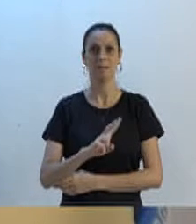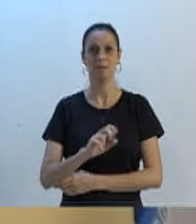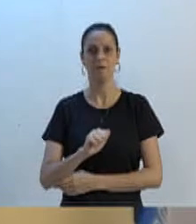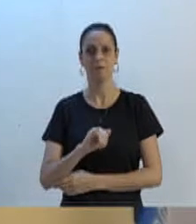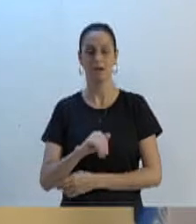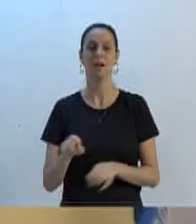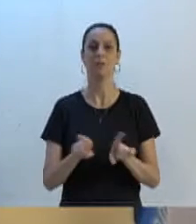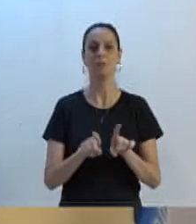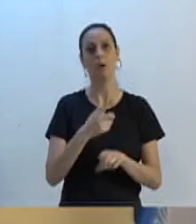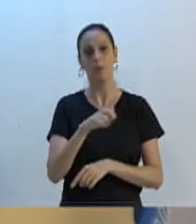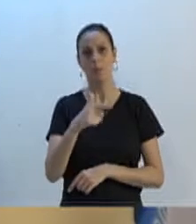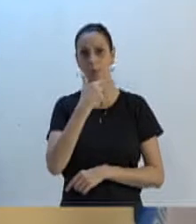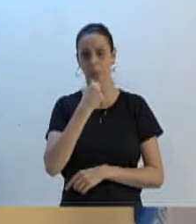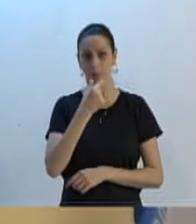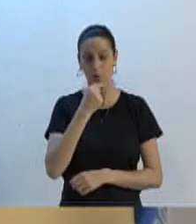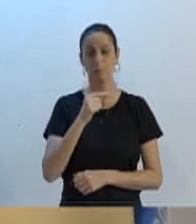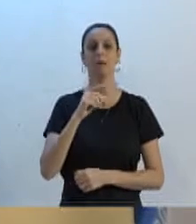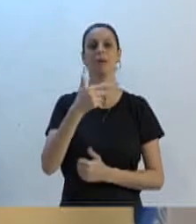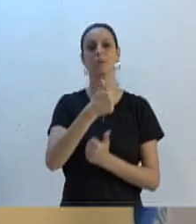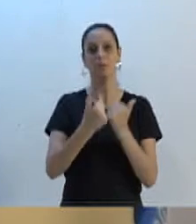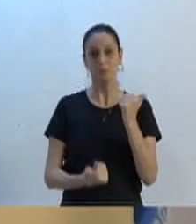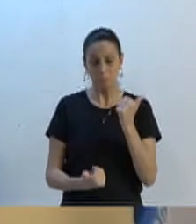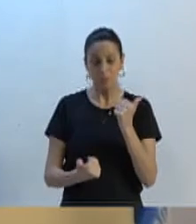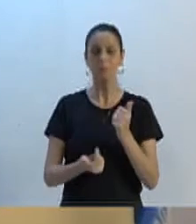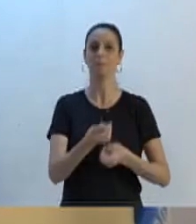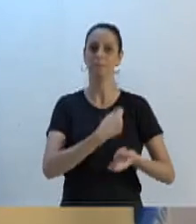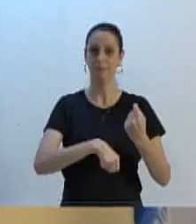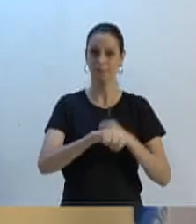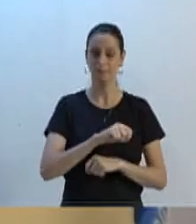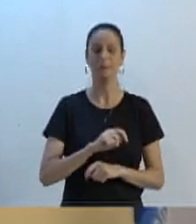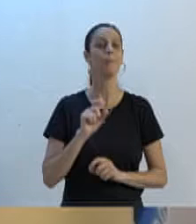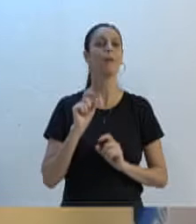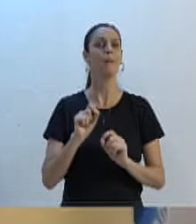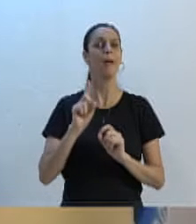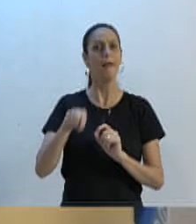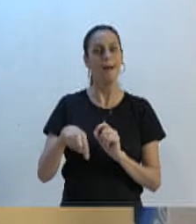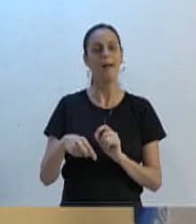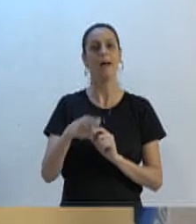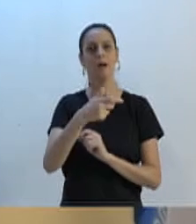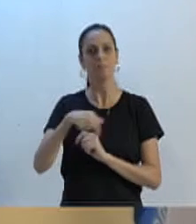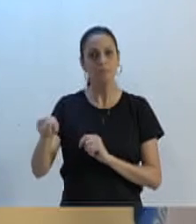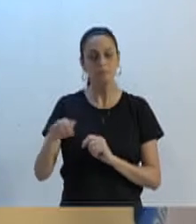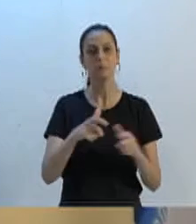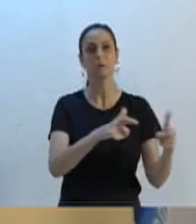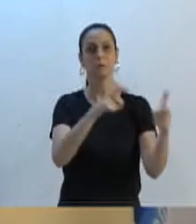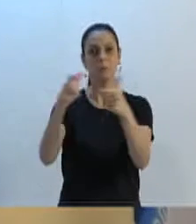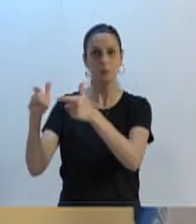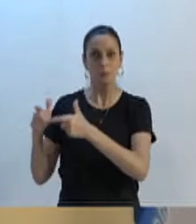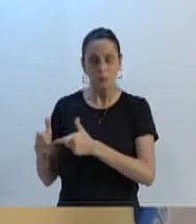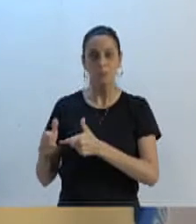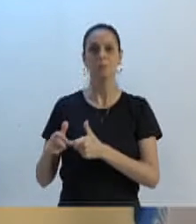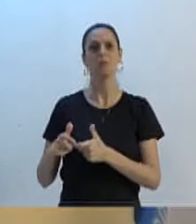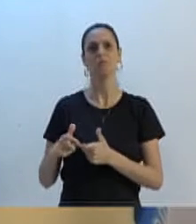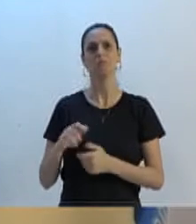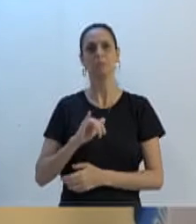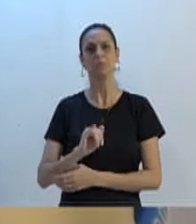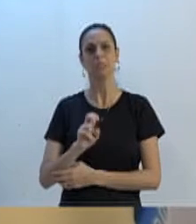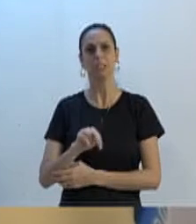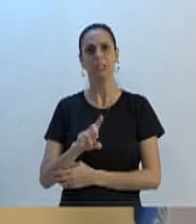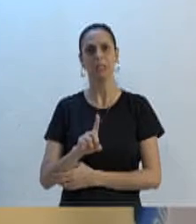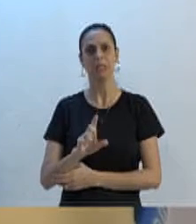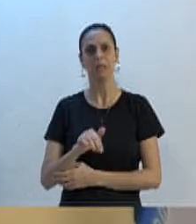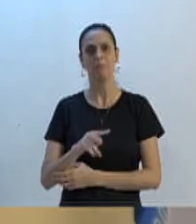diretor financeiro a se vale para quem não sabe é associação dos clubes independente do vale do itajaí pelo